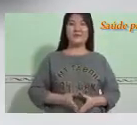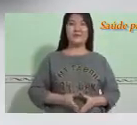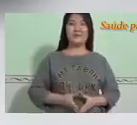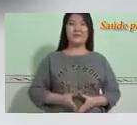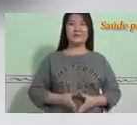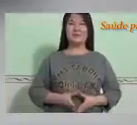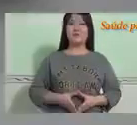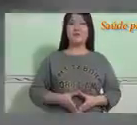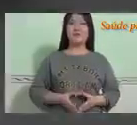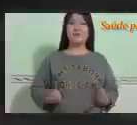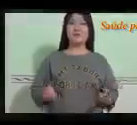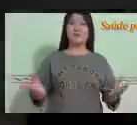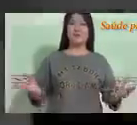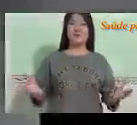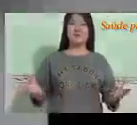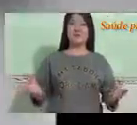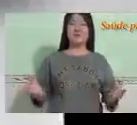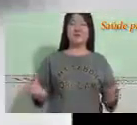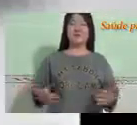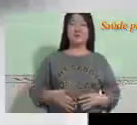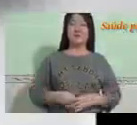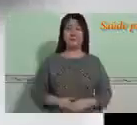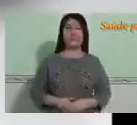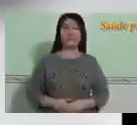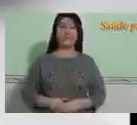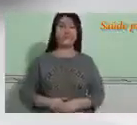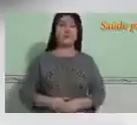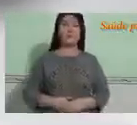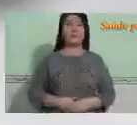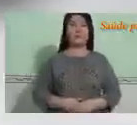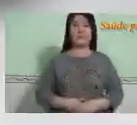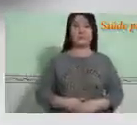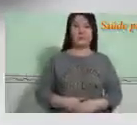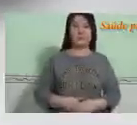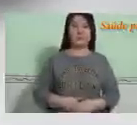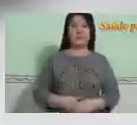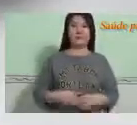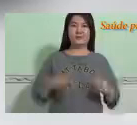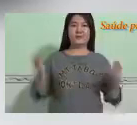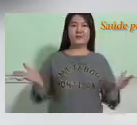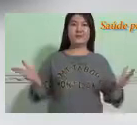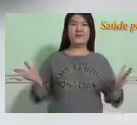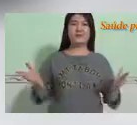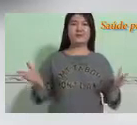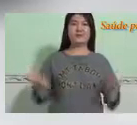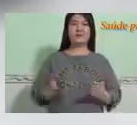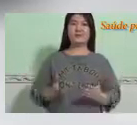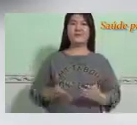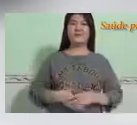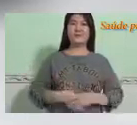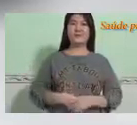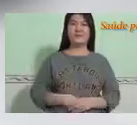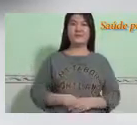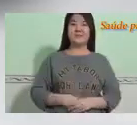Se o seu filho não quer comer, vírgula, veja como agir, dois pontos. Para melhorar a alimentação da criança, vírgula, é